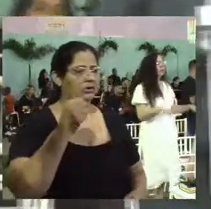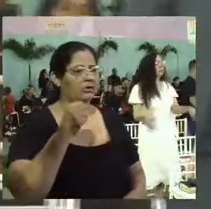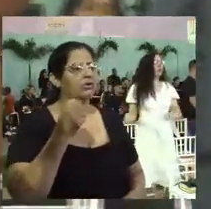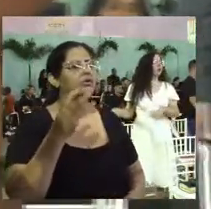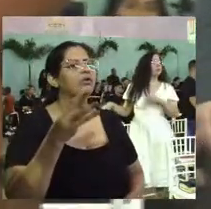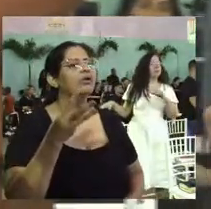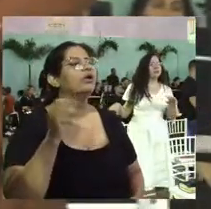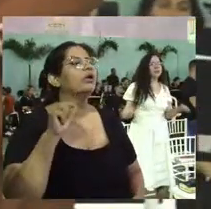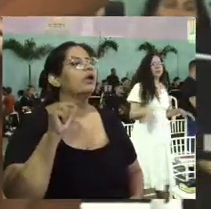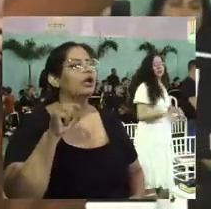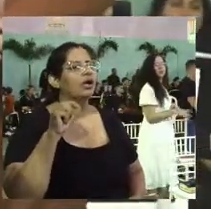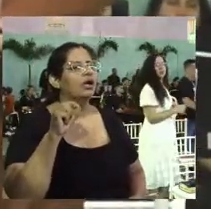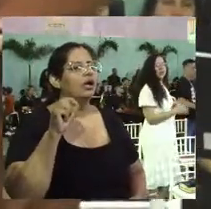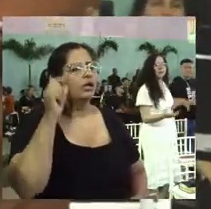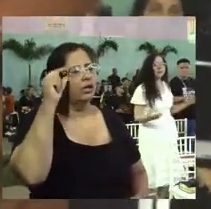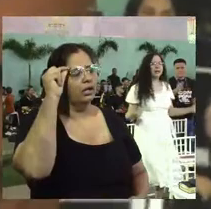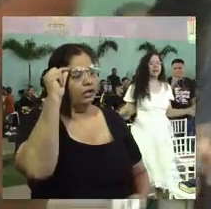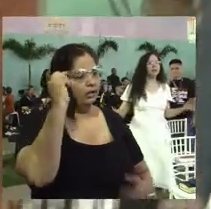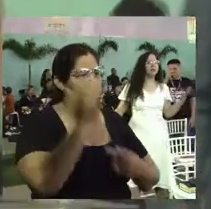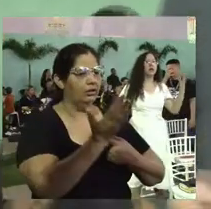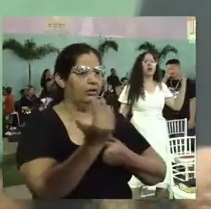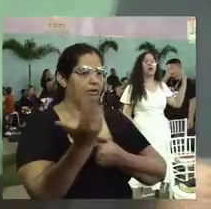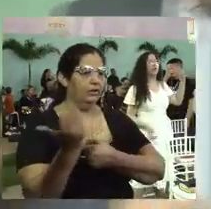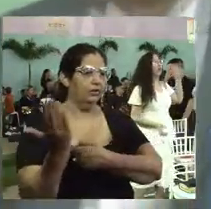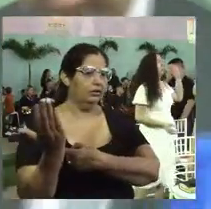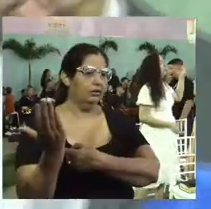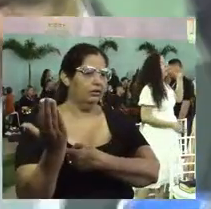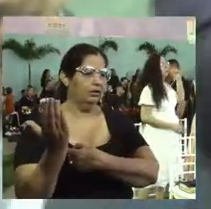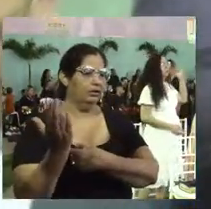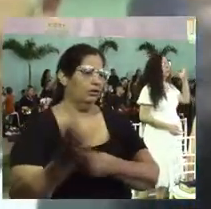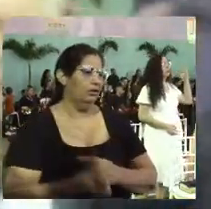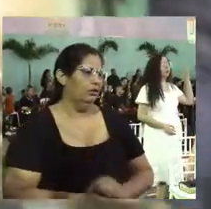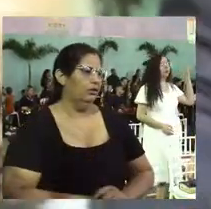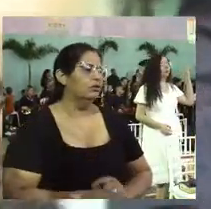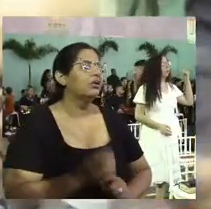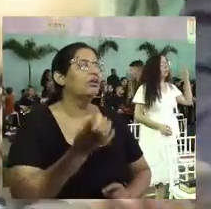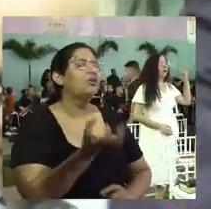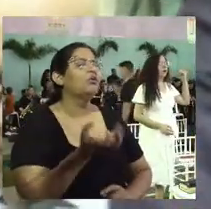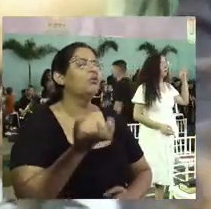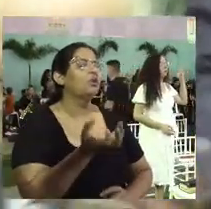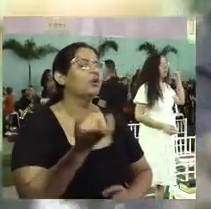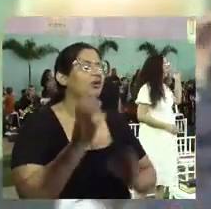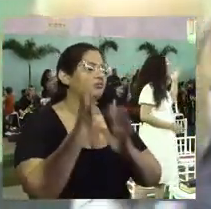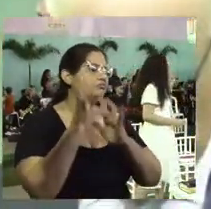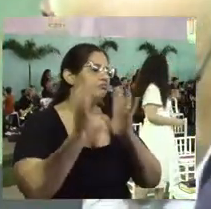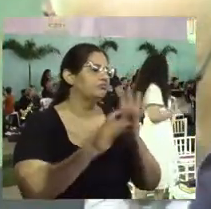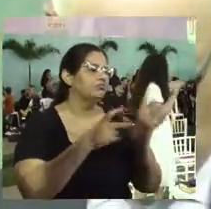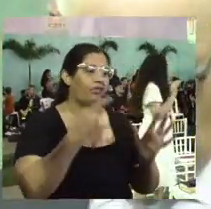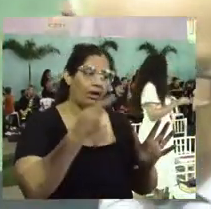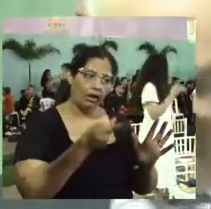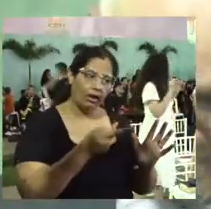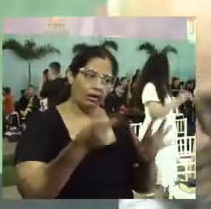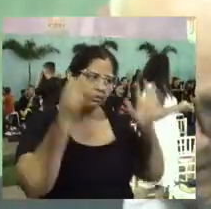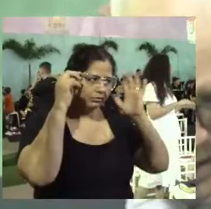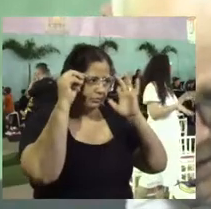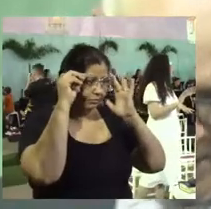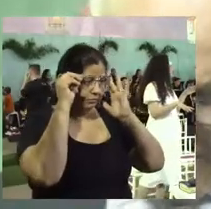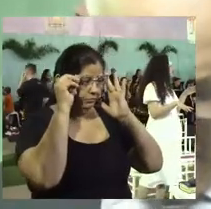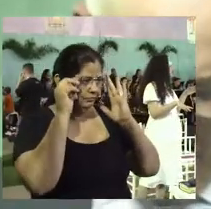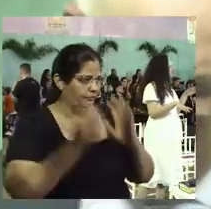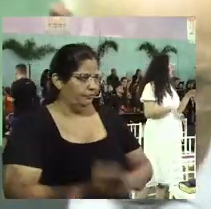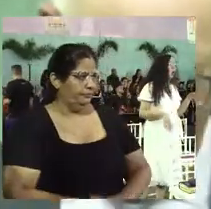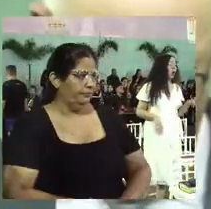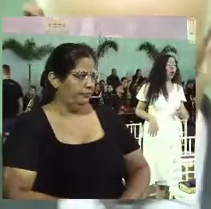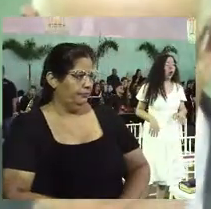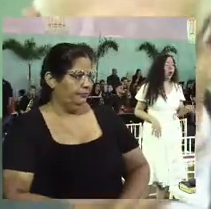eu quero mais alguém pela internet eu quero estar no céu a primeira trombeta tocar